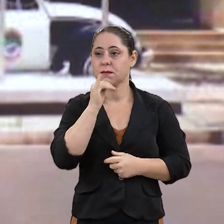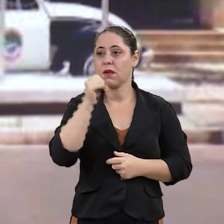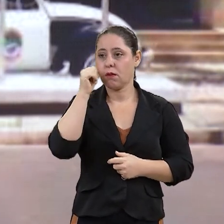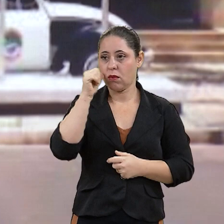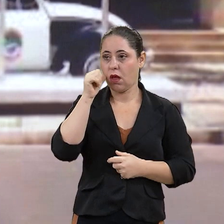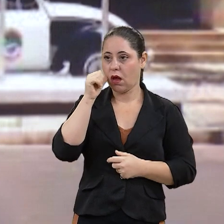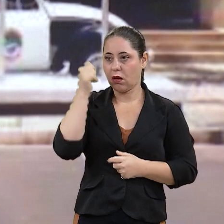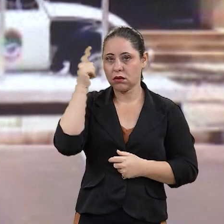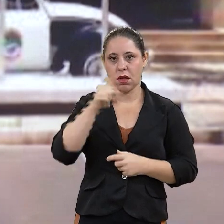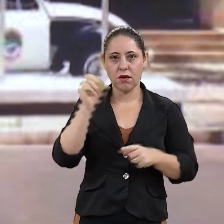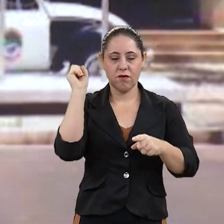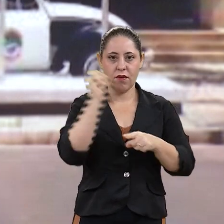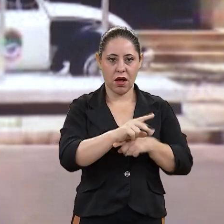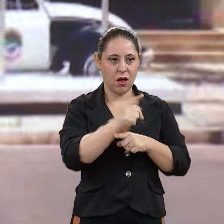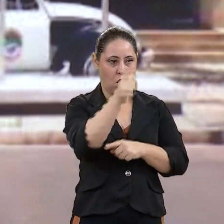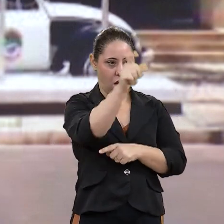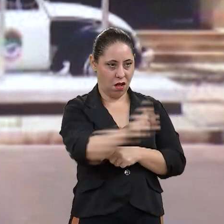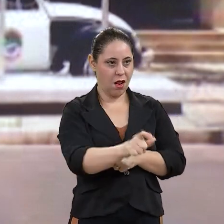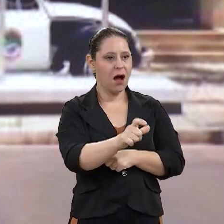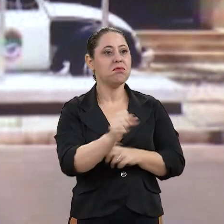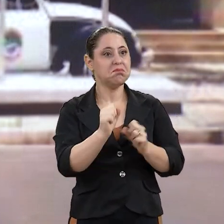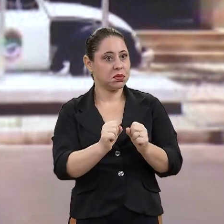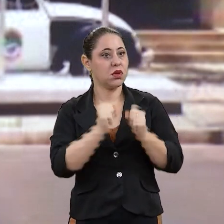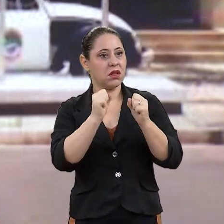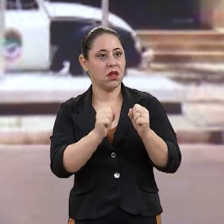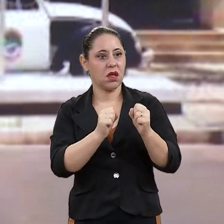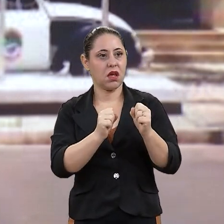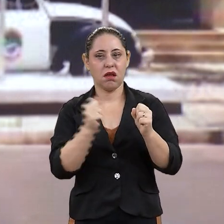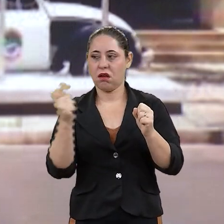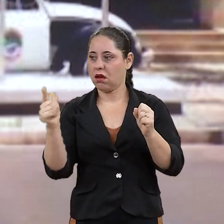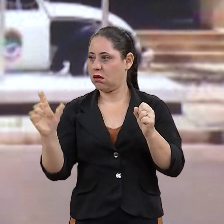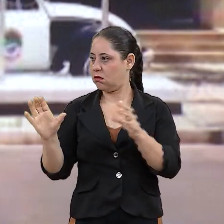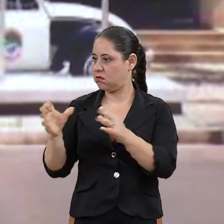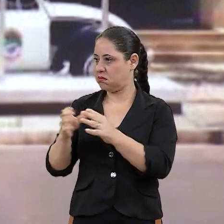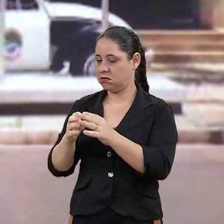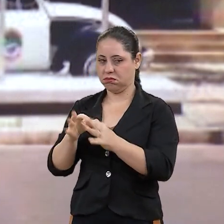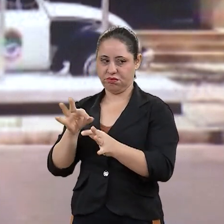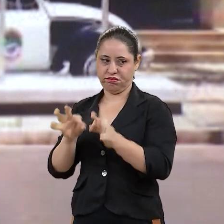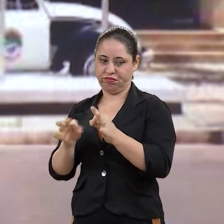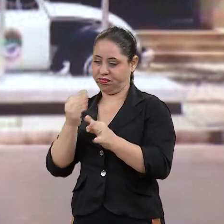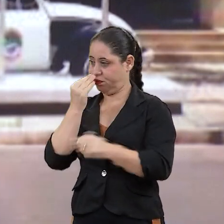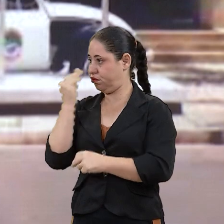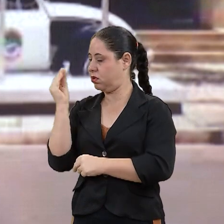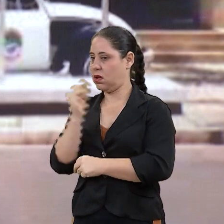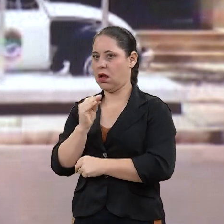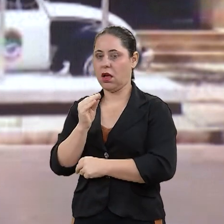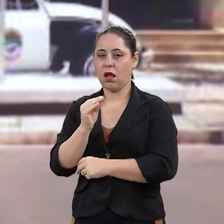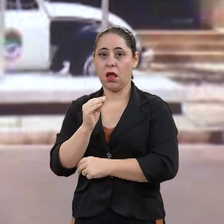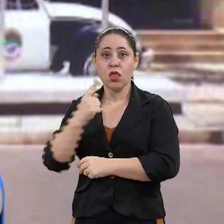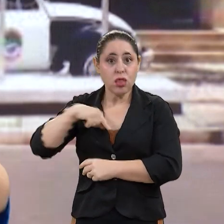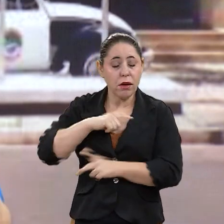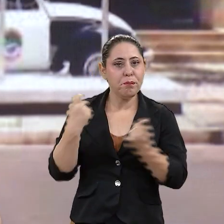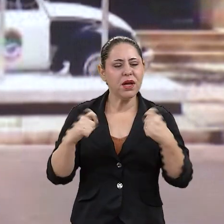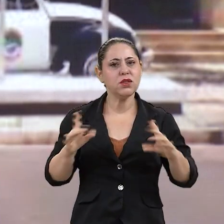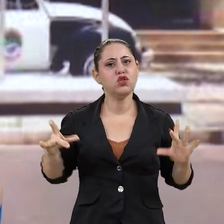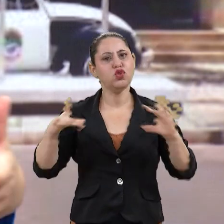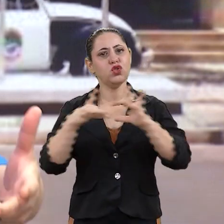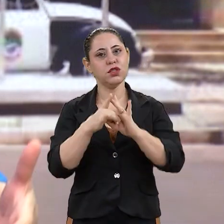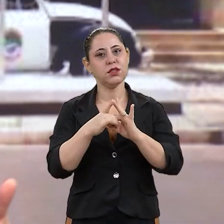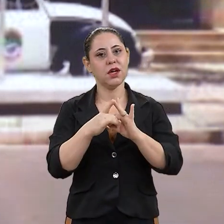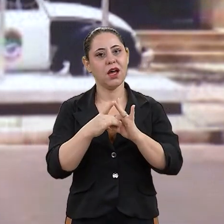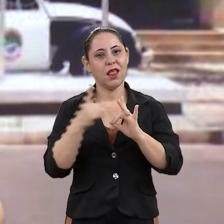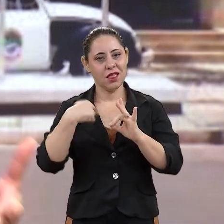são julgadas por outras mulheres. Então, quando a gente entender que nós somos e podemos ser aliadas, porque nós experimentamos,